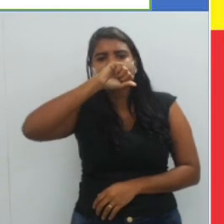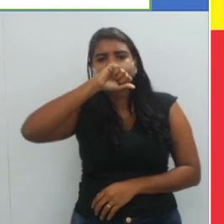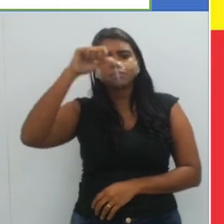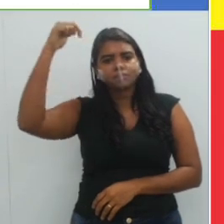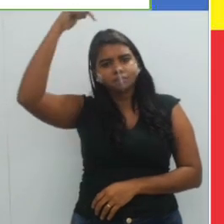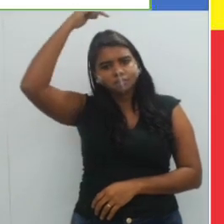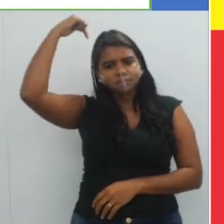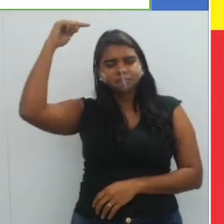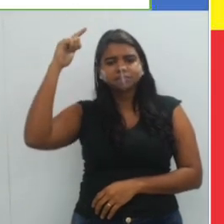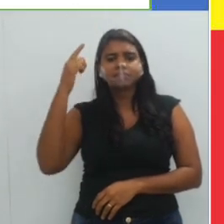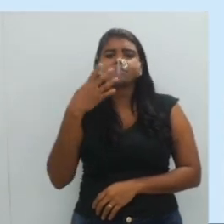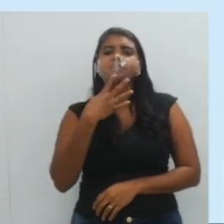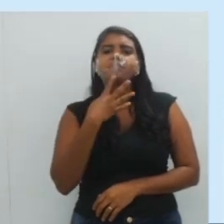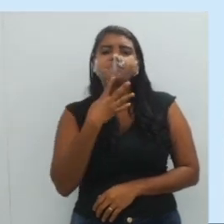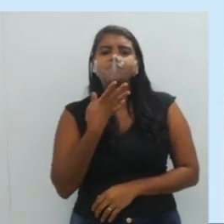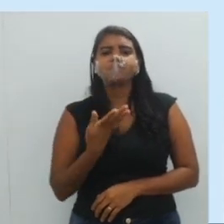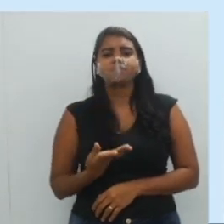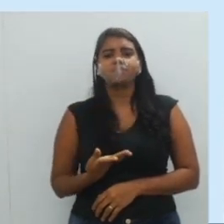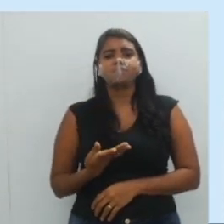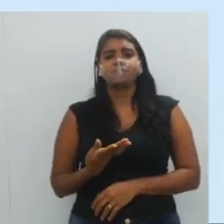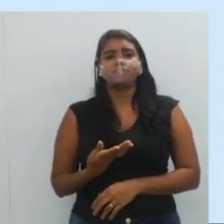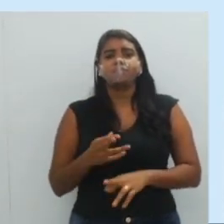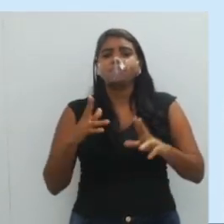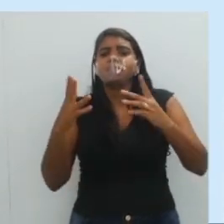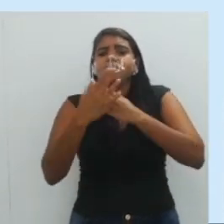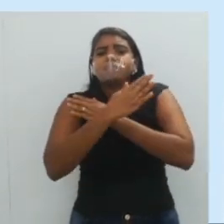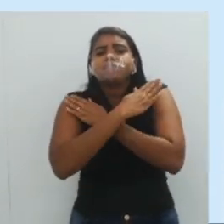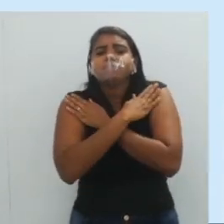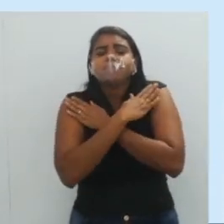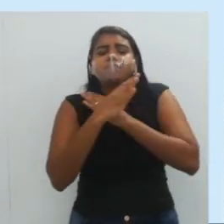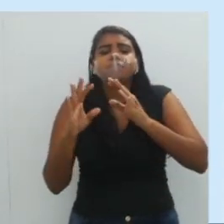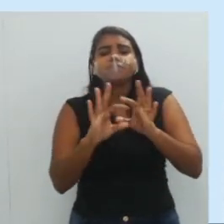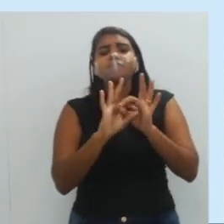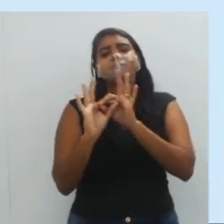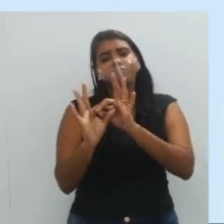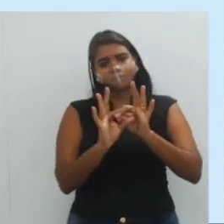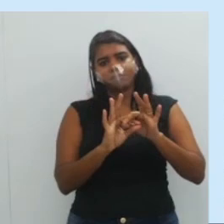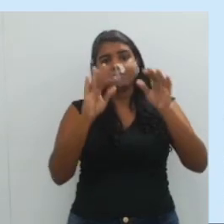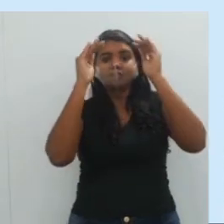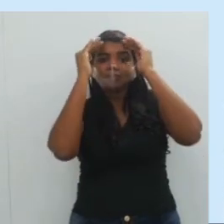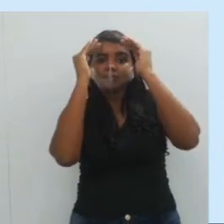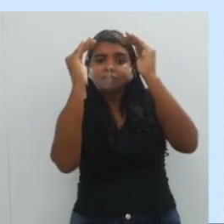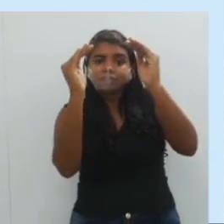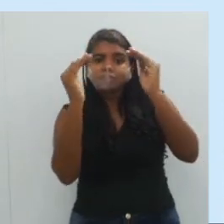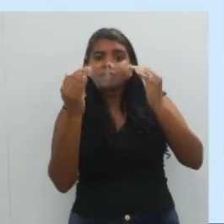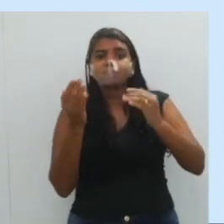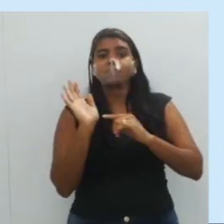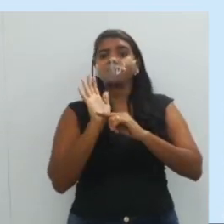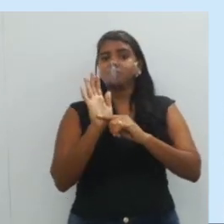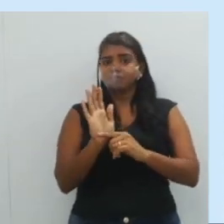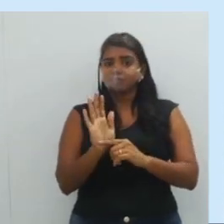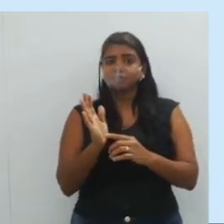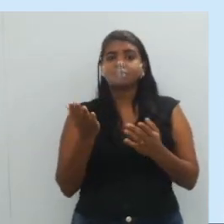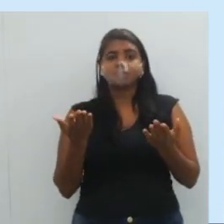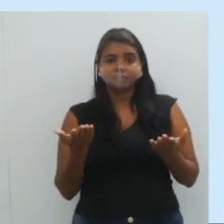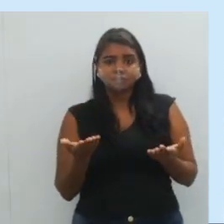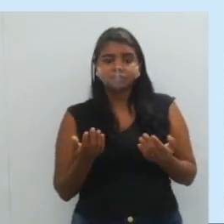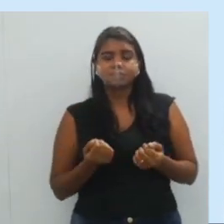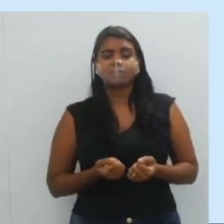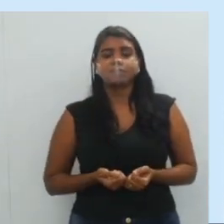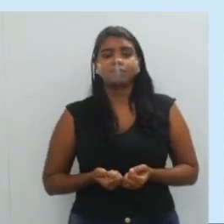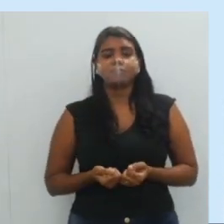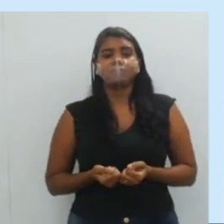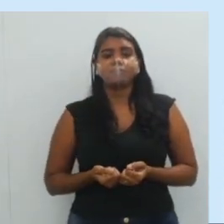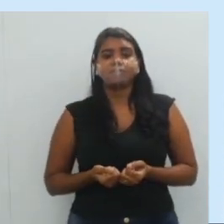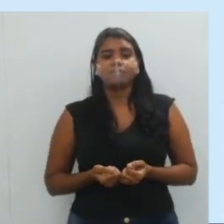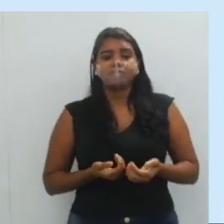Santo. Então nós temos aqui a pluralidade e elas estão se abraçando. Então é isso. Então nosso componente, ele